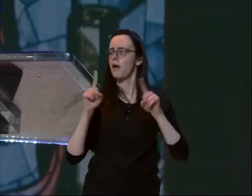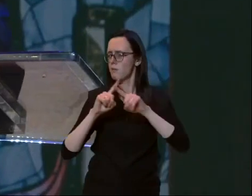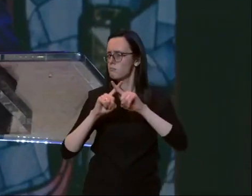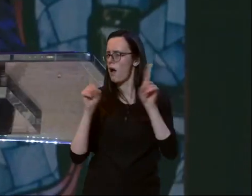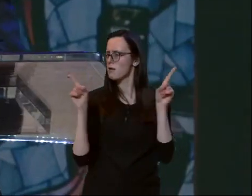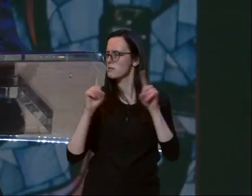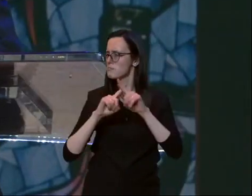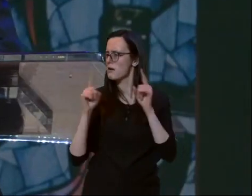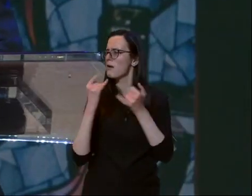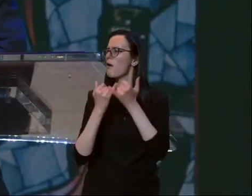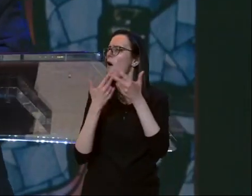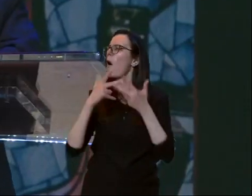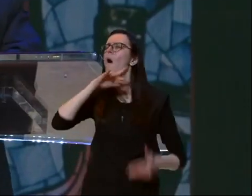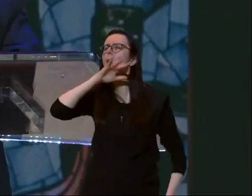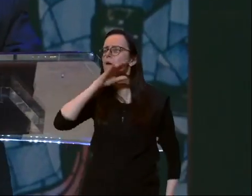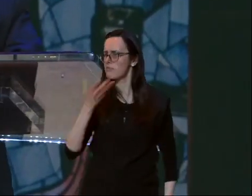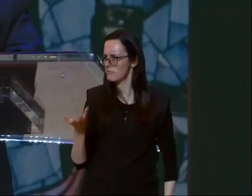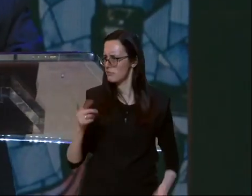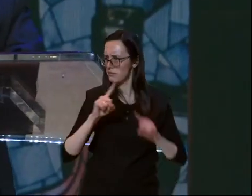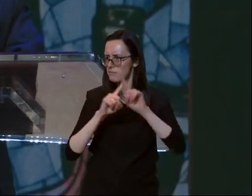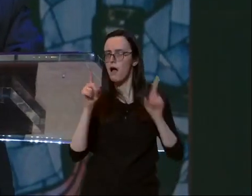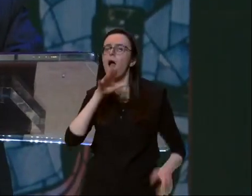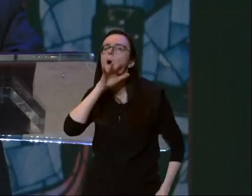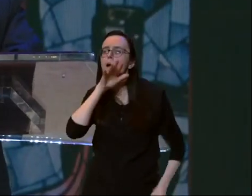porém, sempre tem uma coisinha, né?